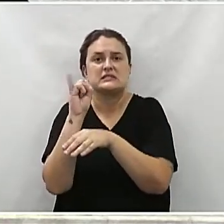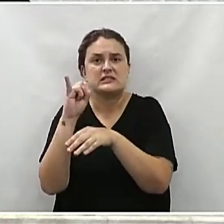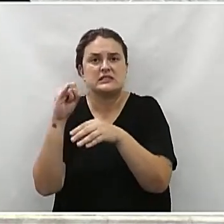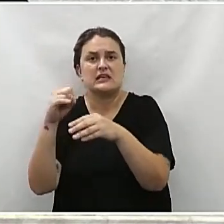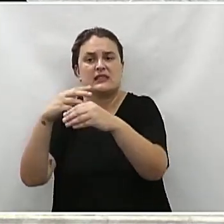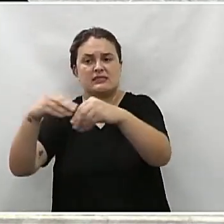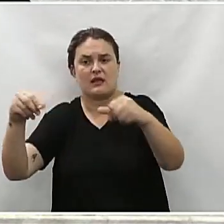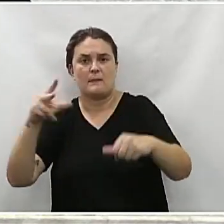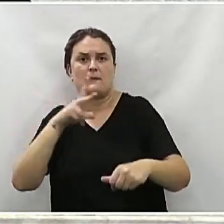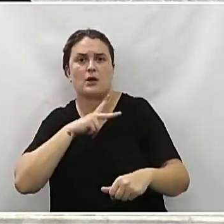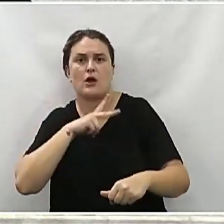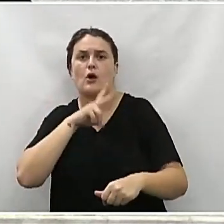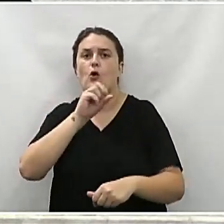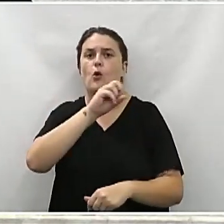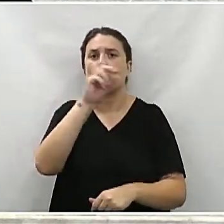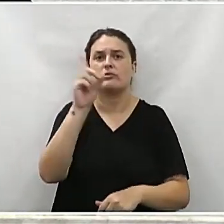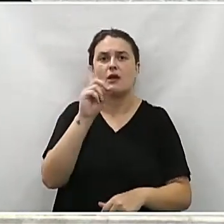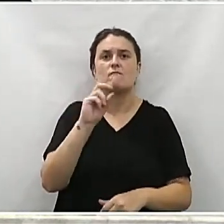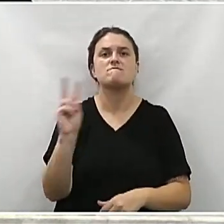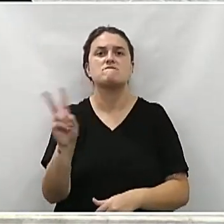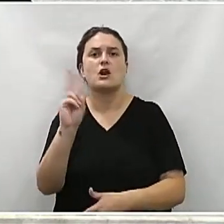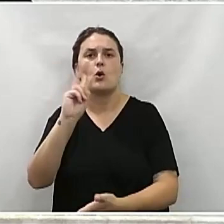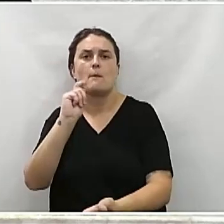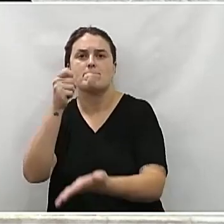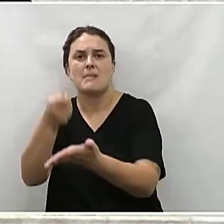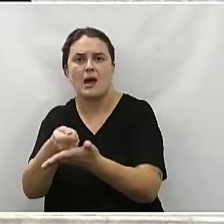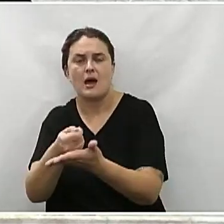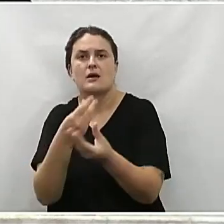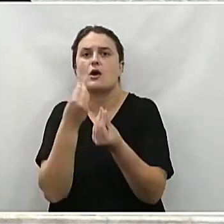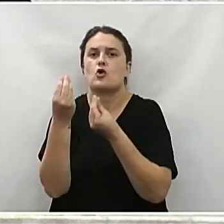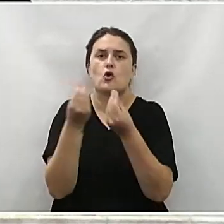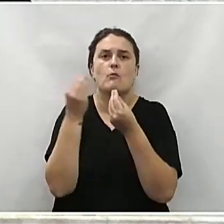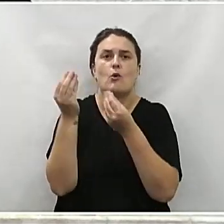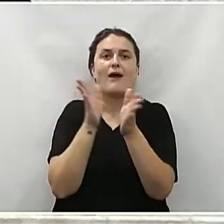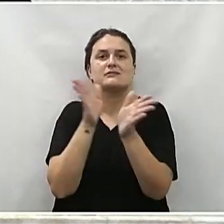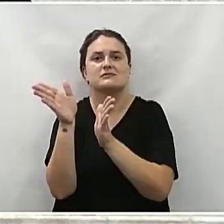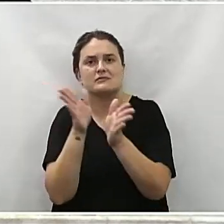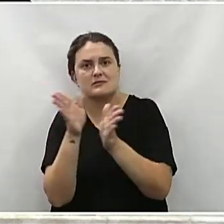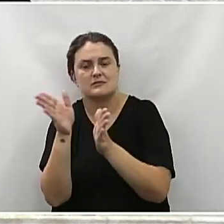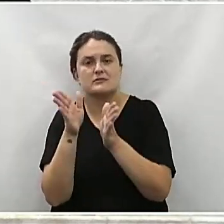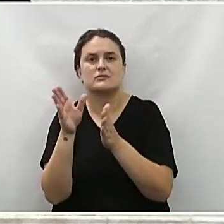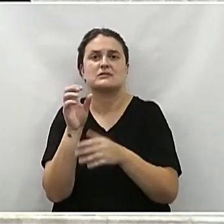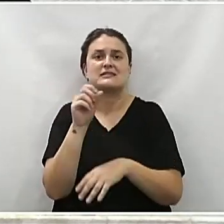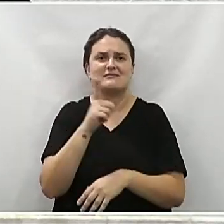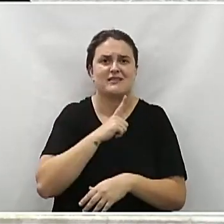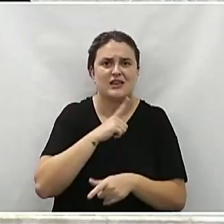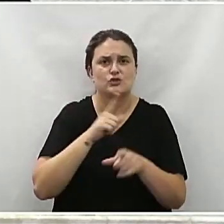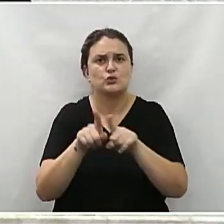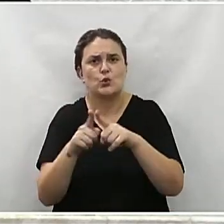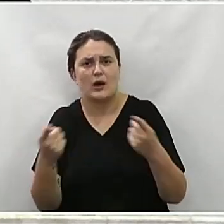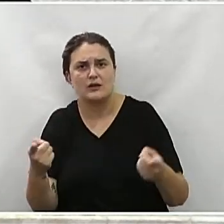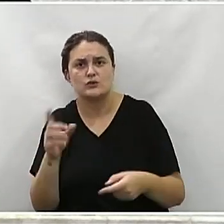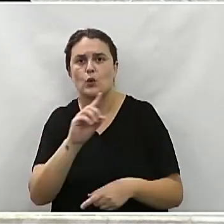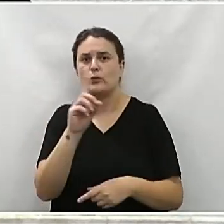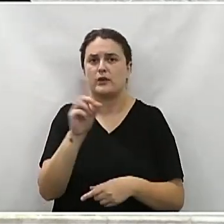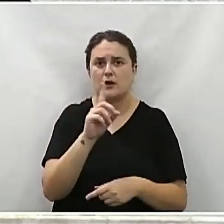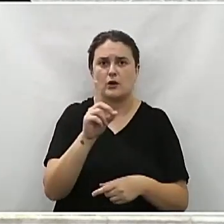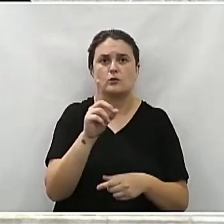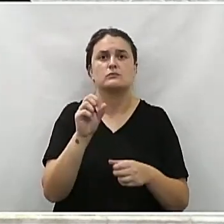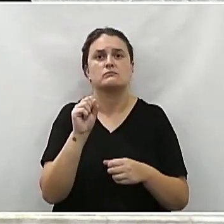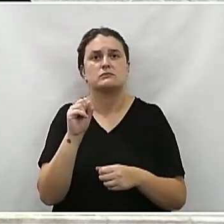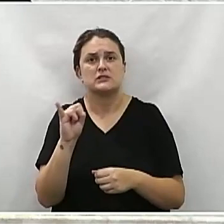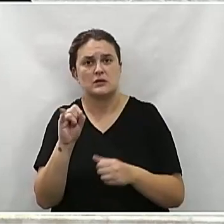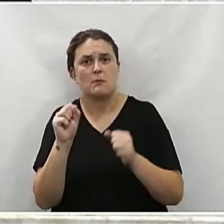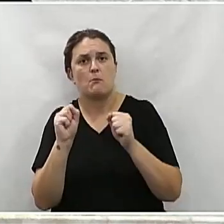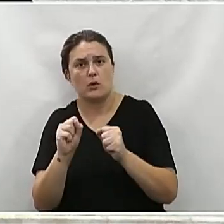particular ou não, valores e custos de entrada, condições e disponibilização ou não de churrasqueiras, se é permitido fazer